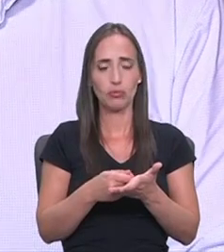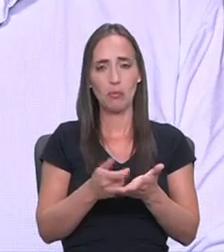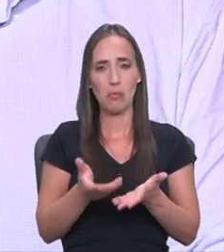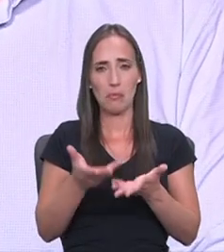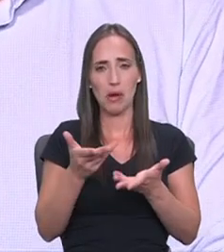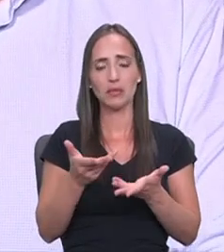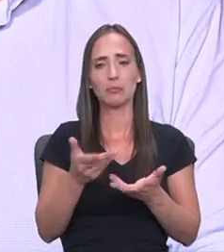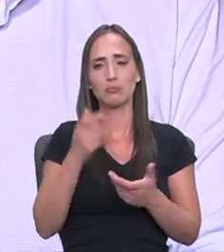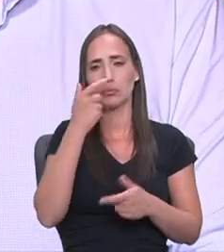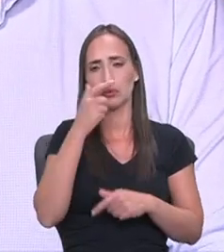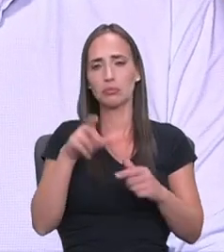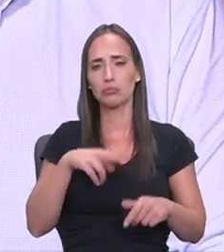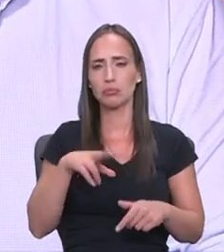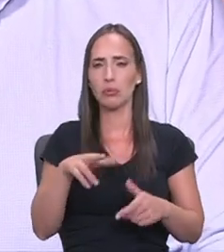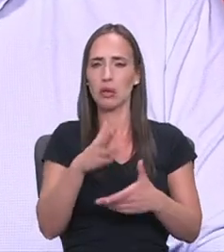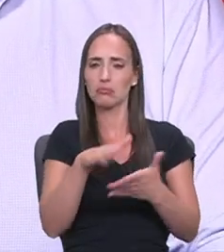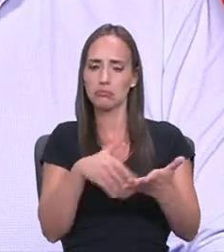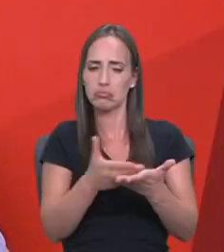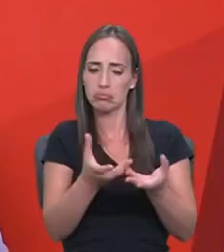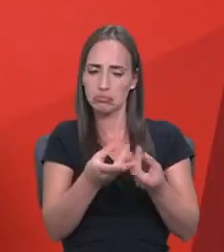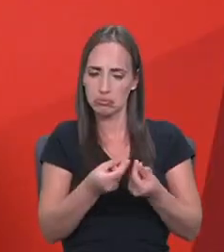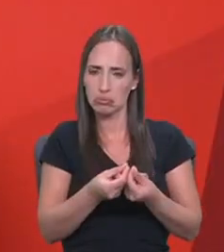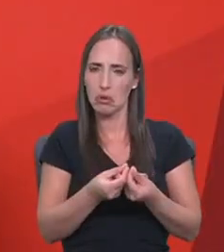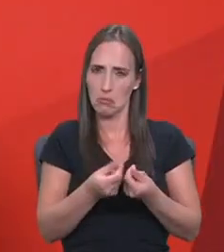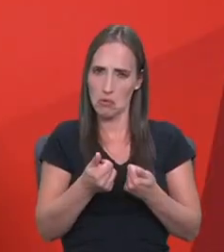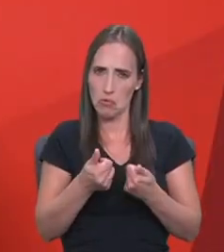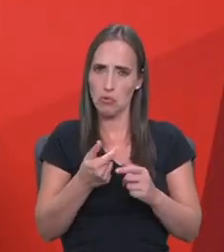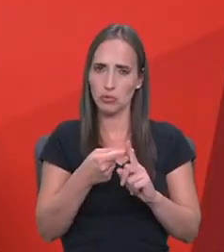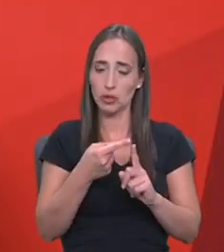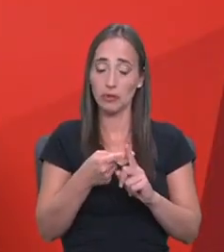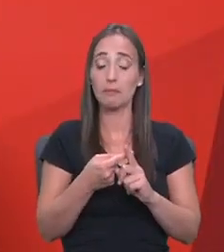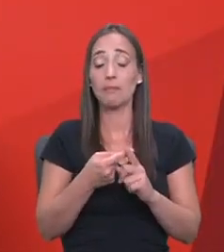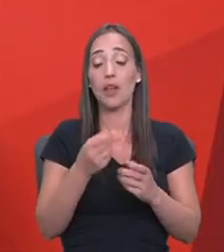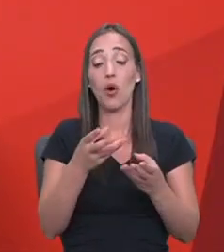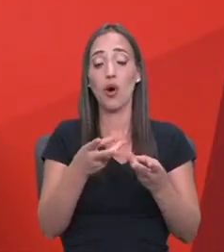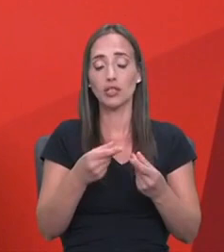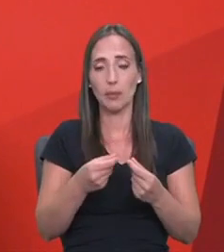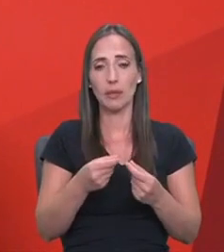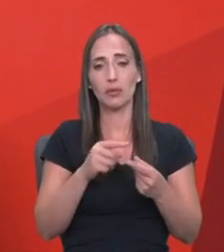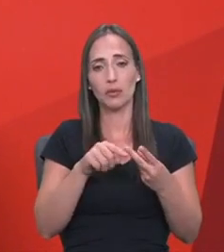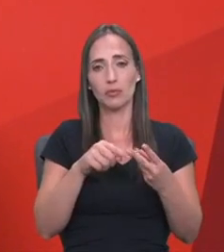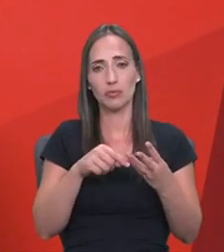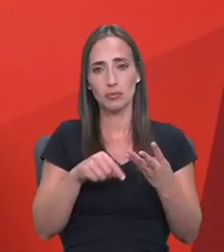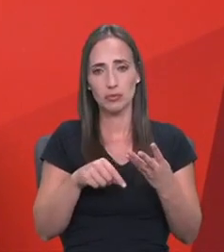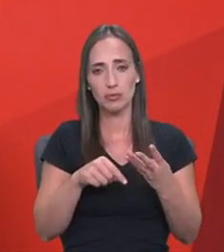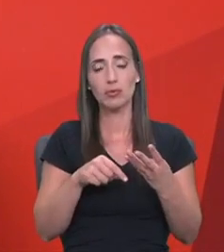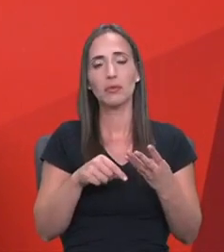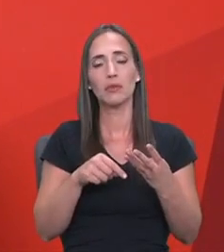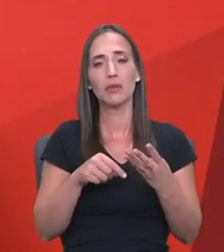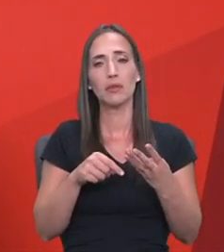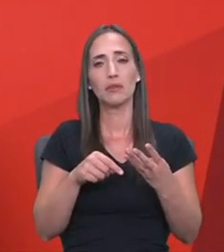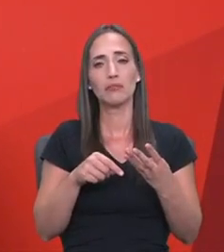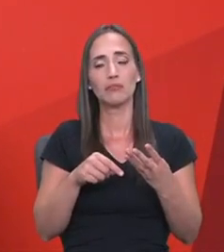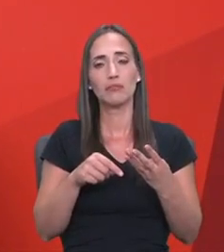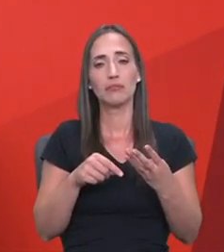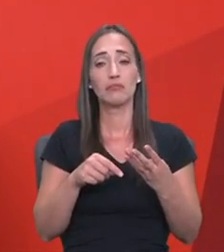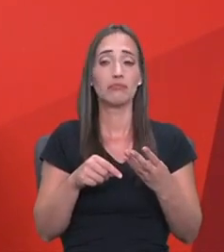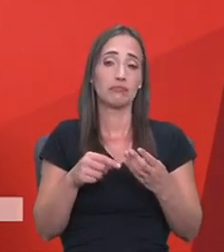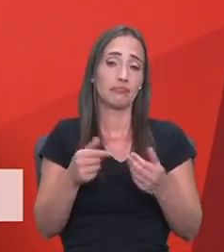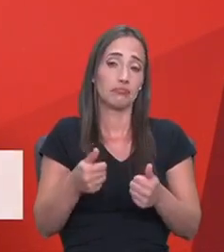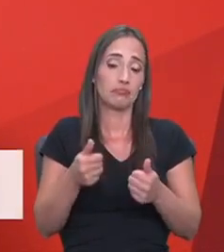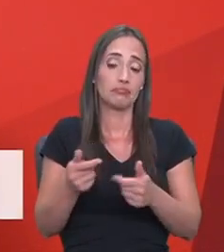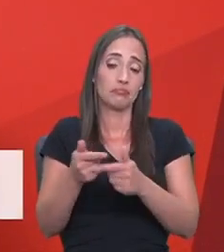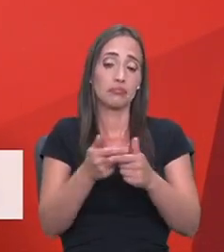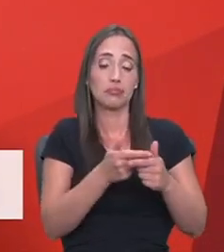bem E H este orçamento tem um conjunto de items que torna todo este exercício bastante redistributivo Vamos lá